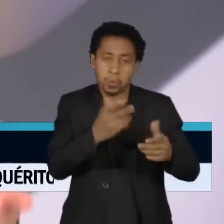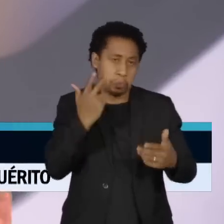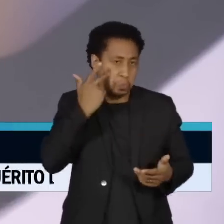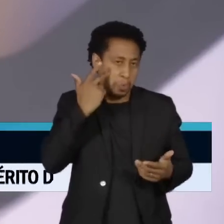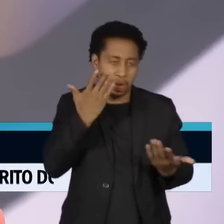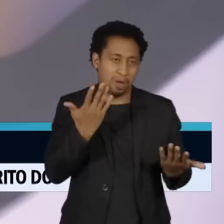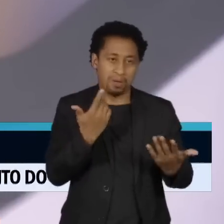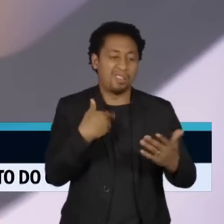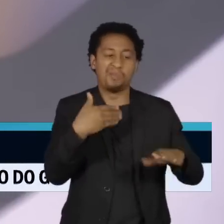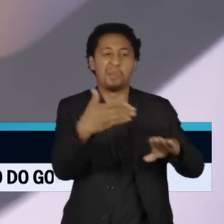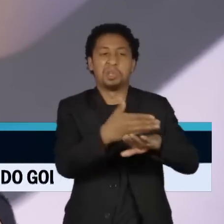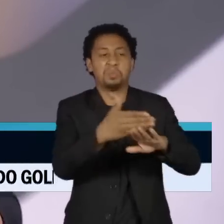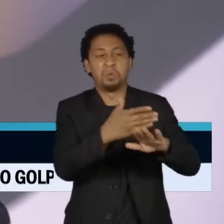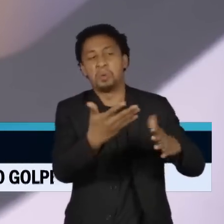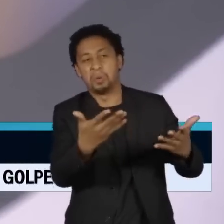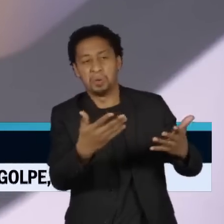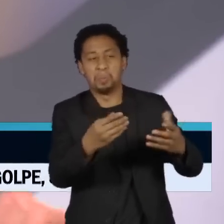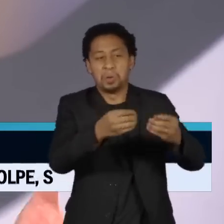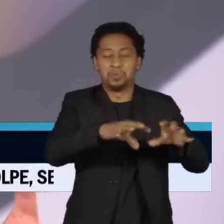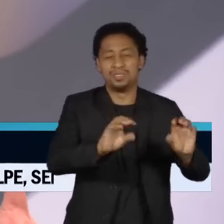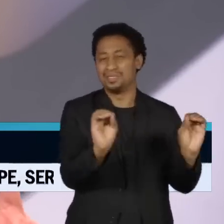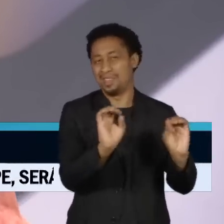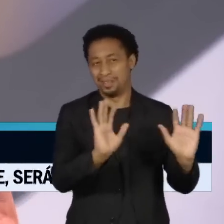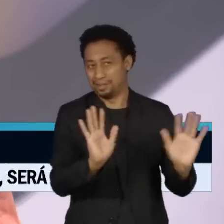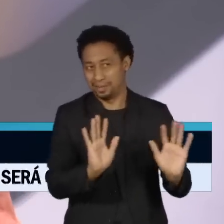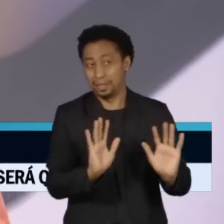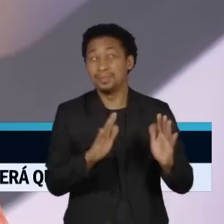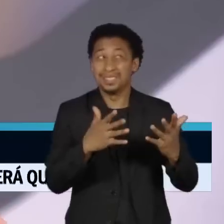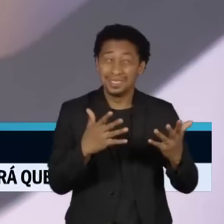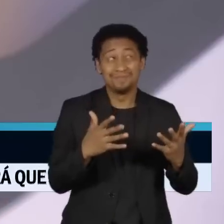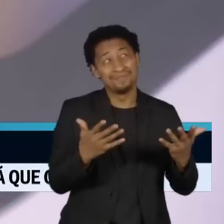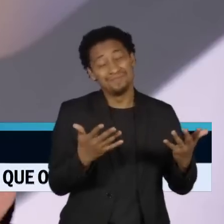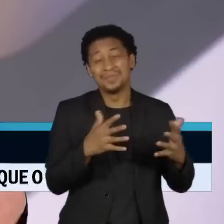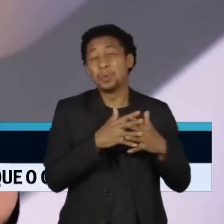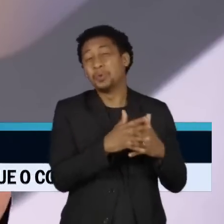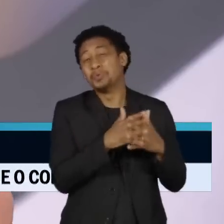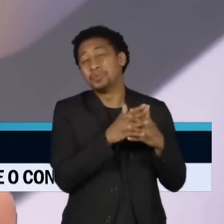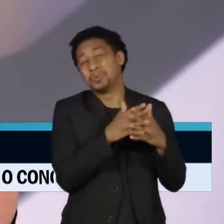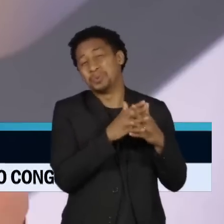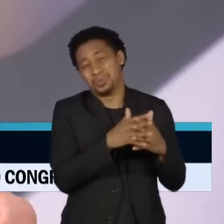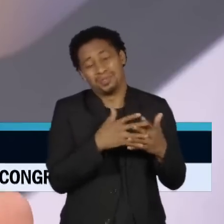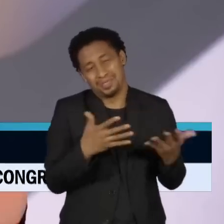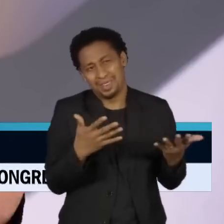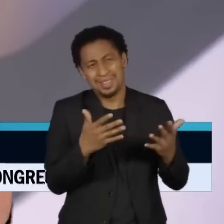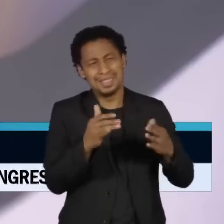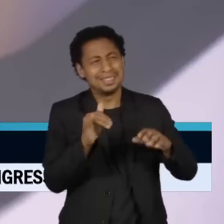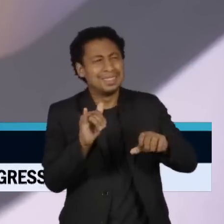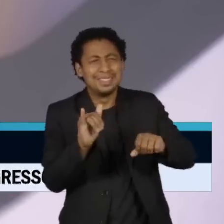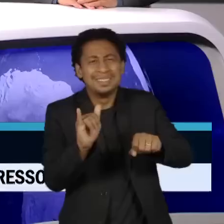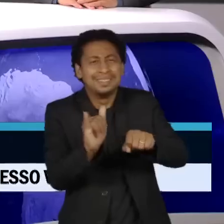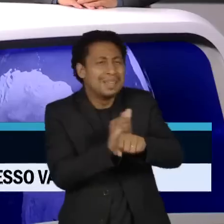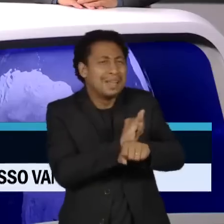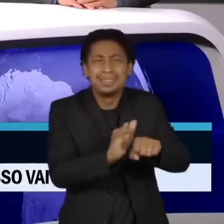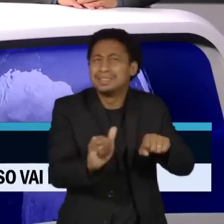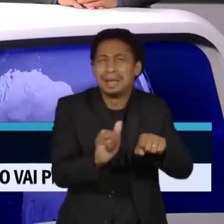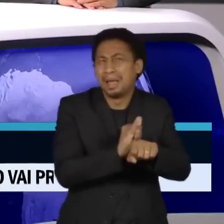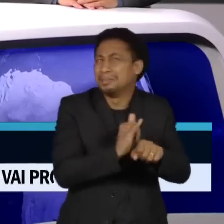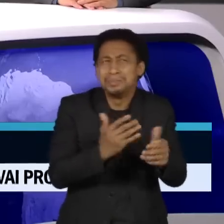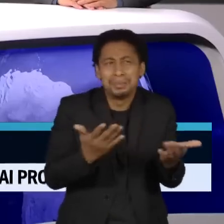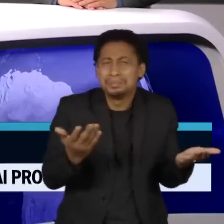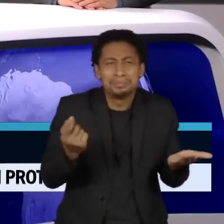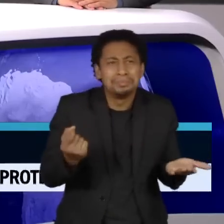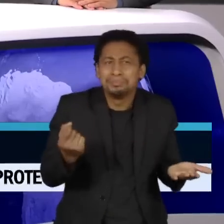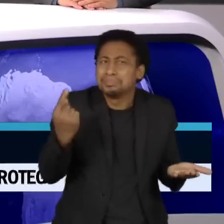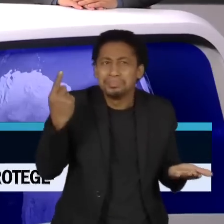é uma situação muito... de fato confusa, né, dessa estratégia de mudança de